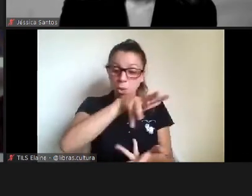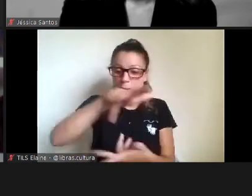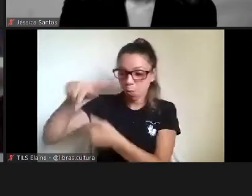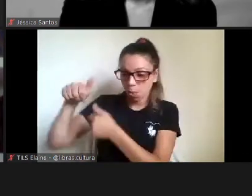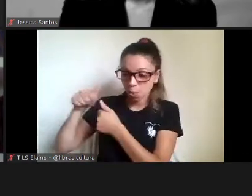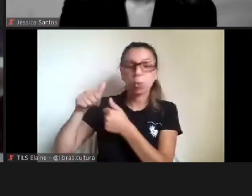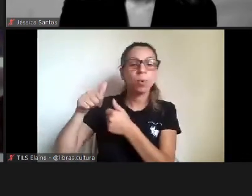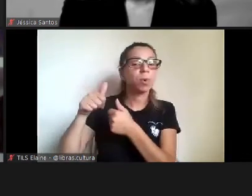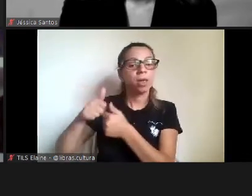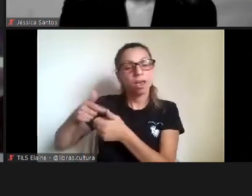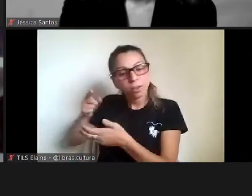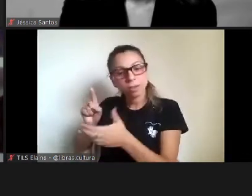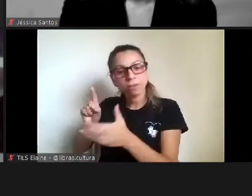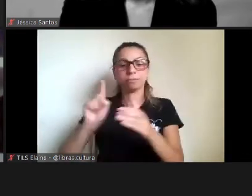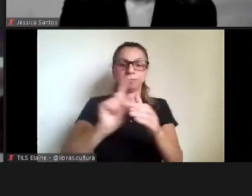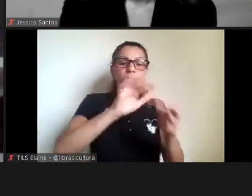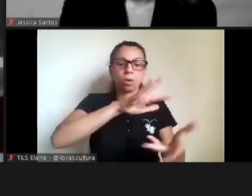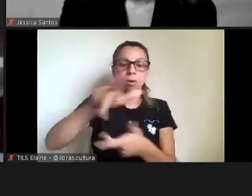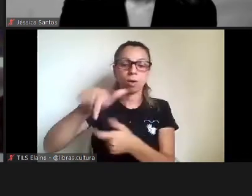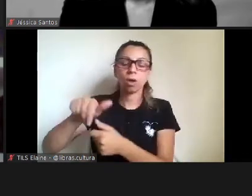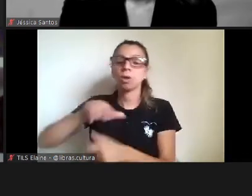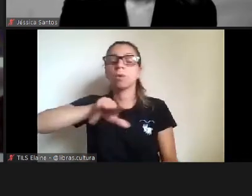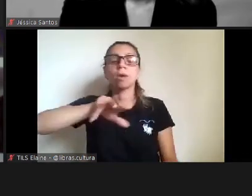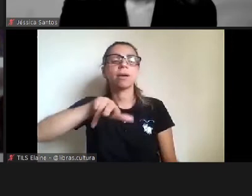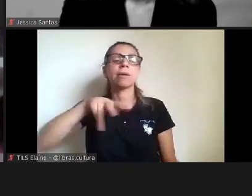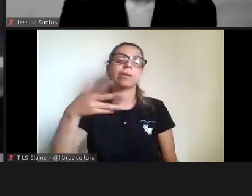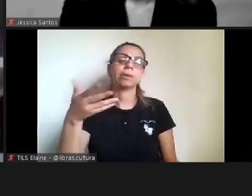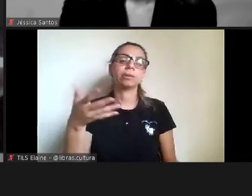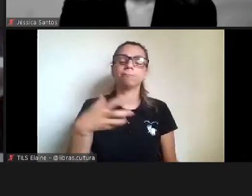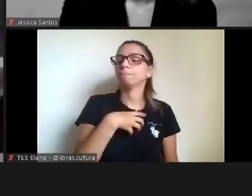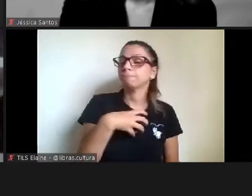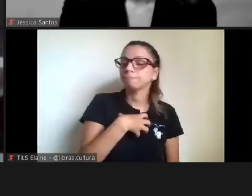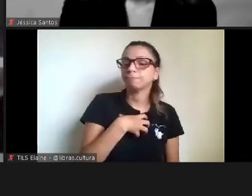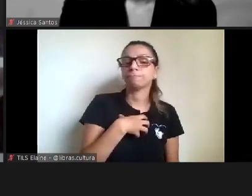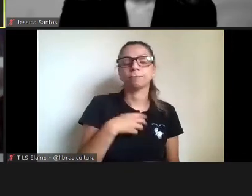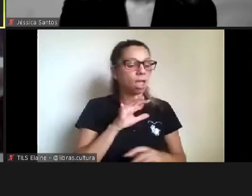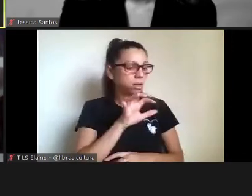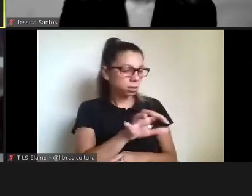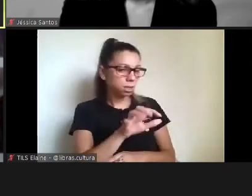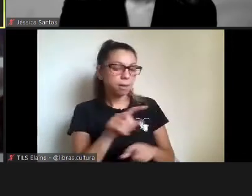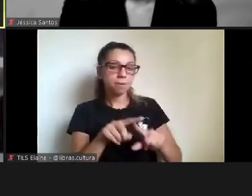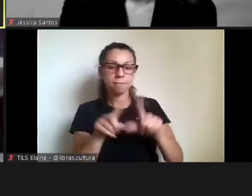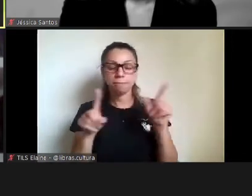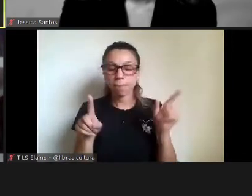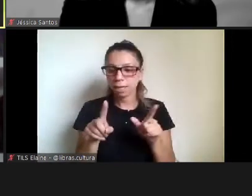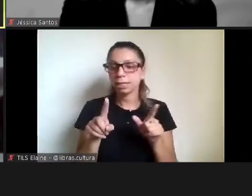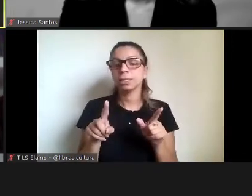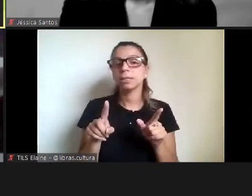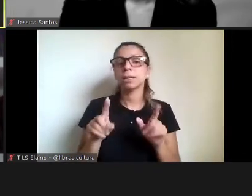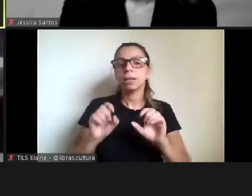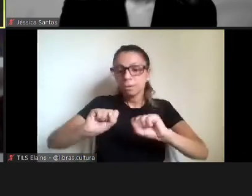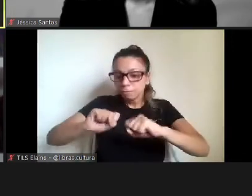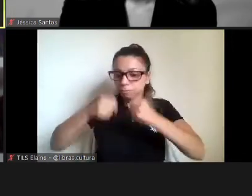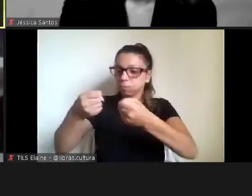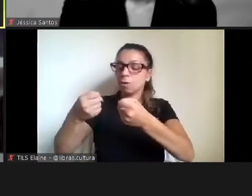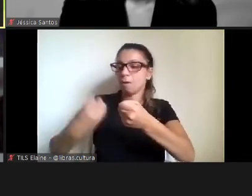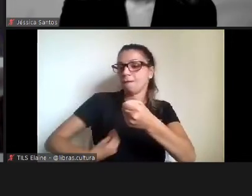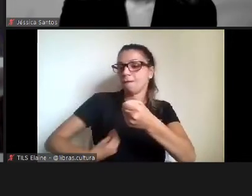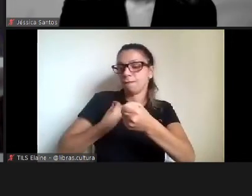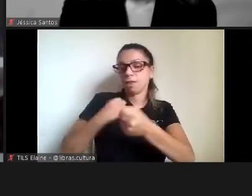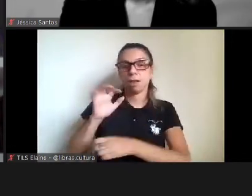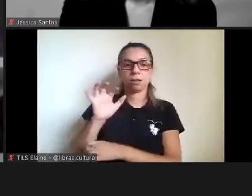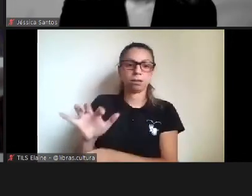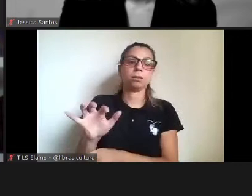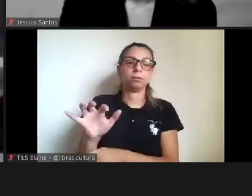ensaia, não como uma forma, né? Não como um gesto, é assim, mas como é assim a vida. A